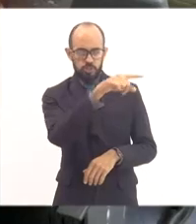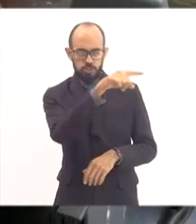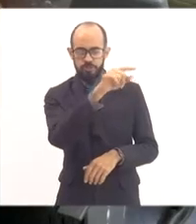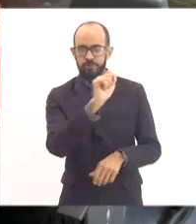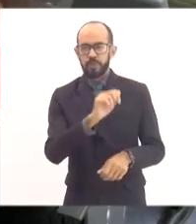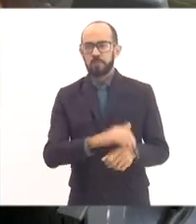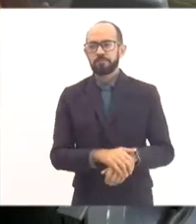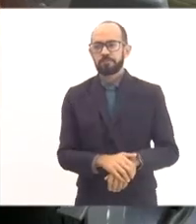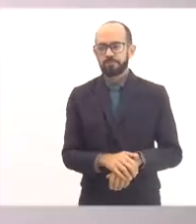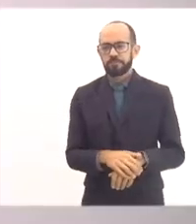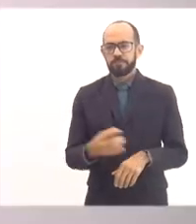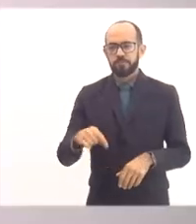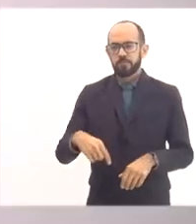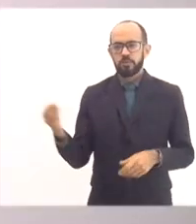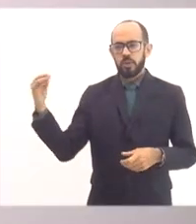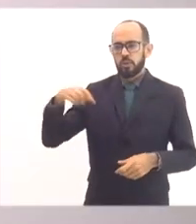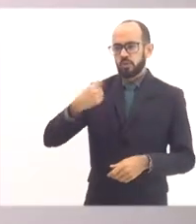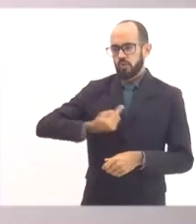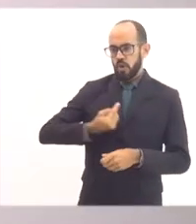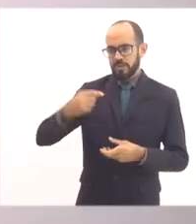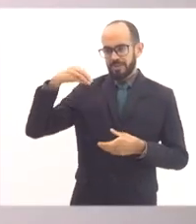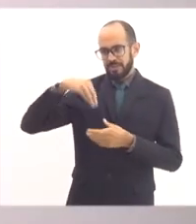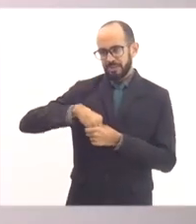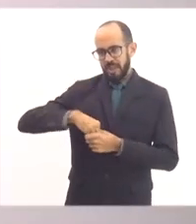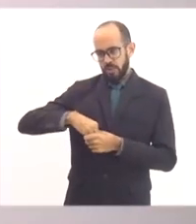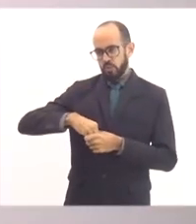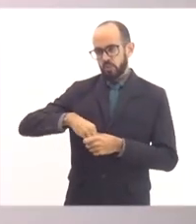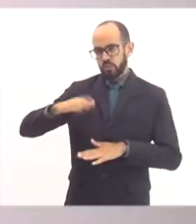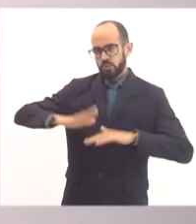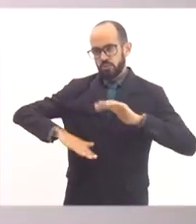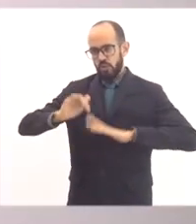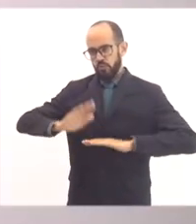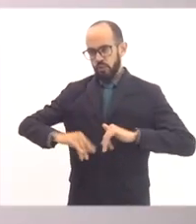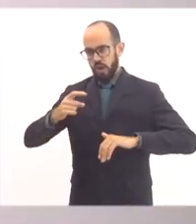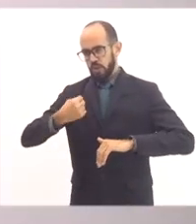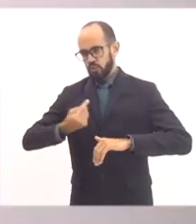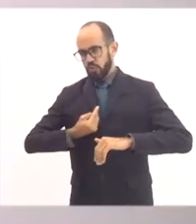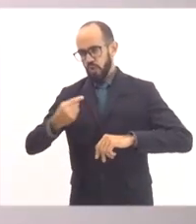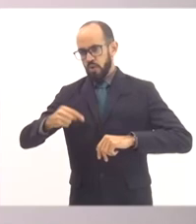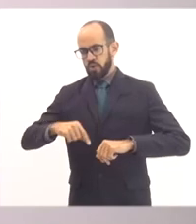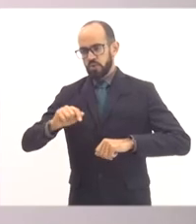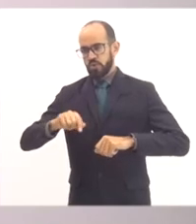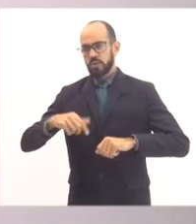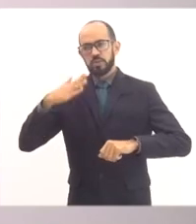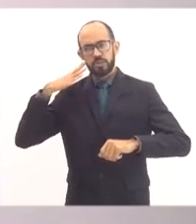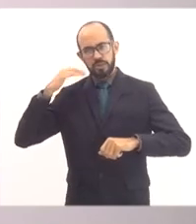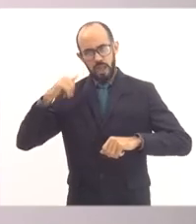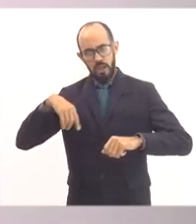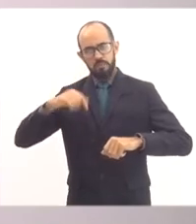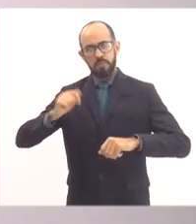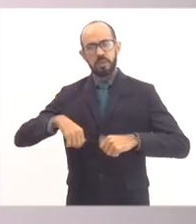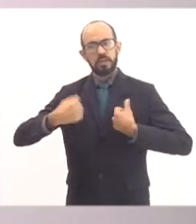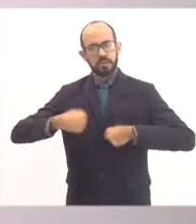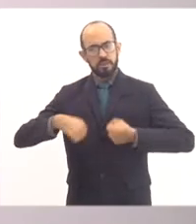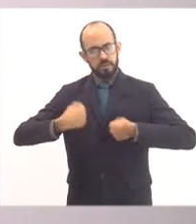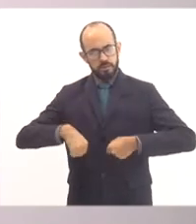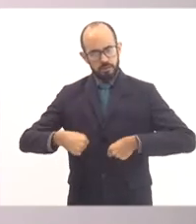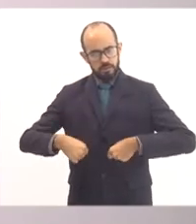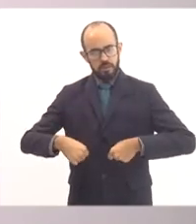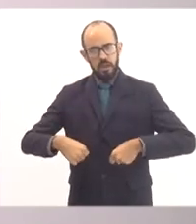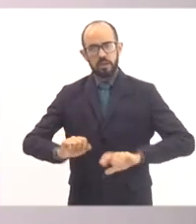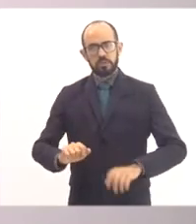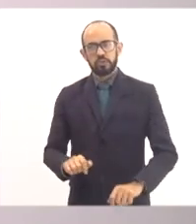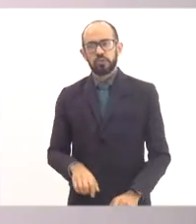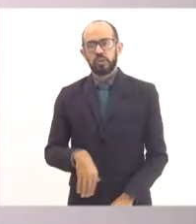como nós temos a nossa carreira ombreando com esses grandes profissionais, excepcionais profissionais, nós sabemos dessa necessidade.